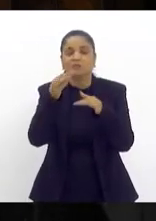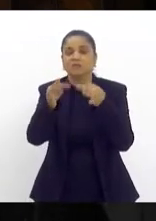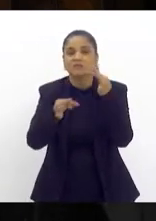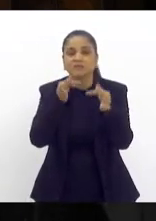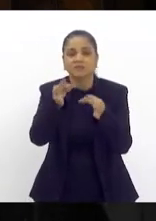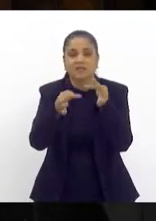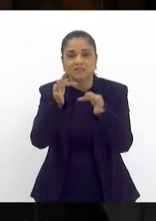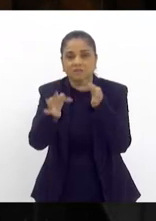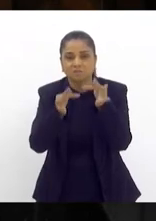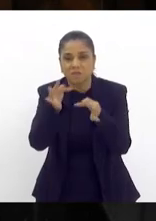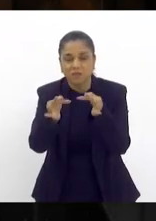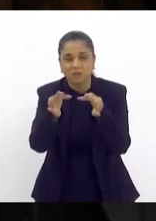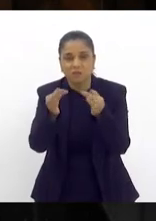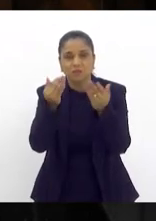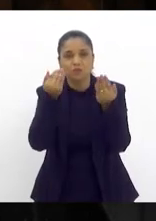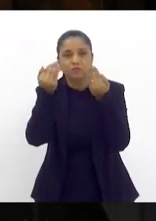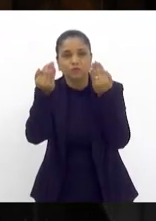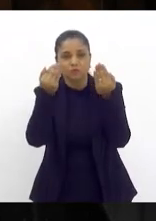dessas violências